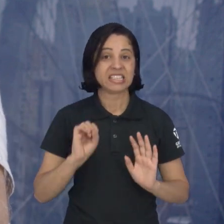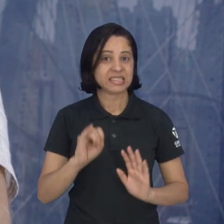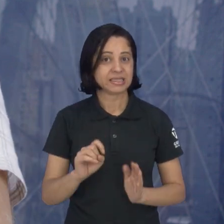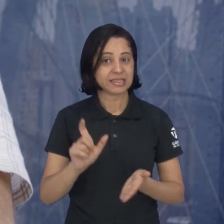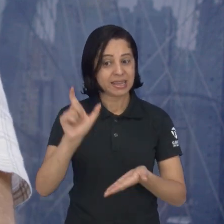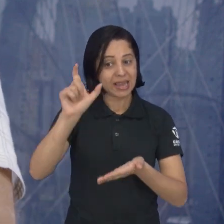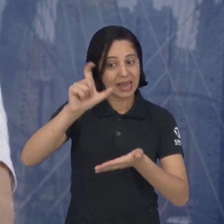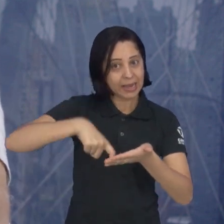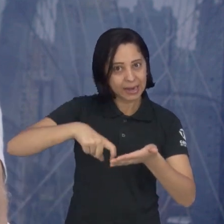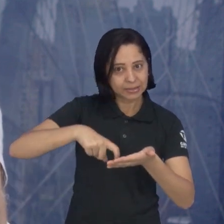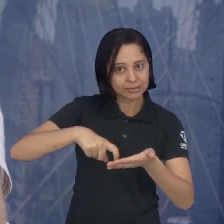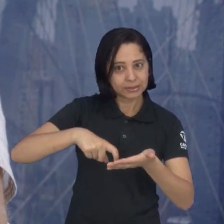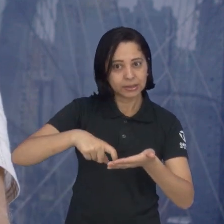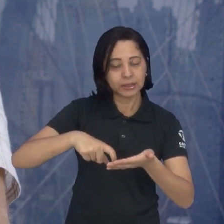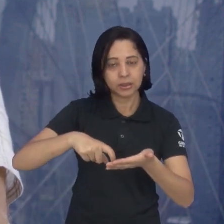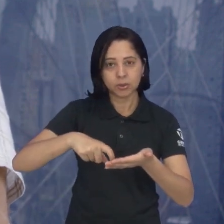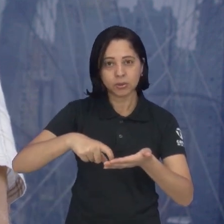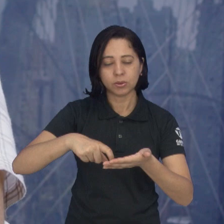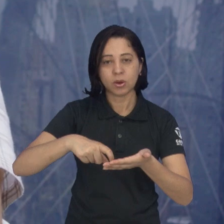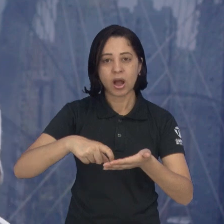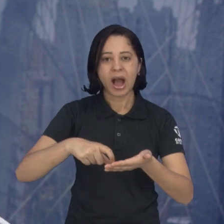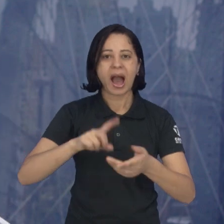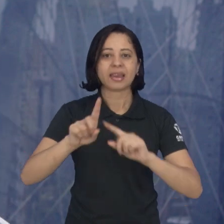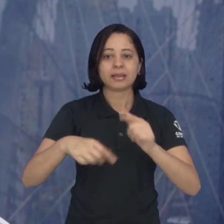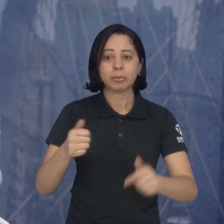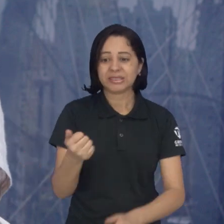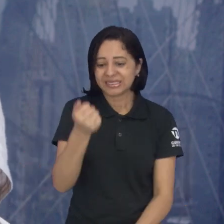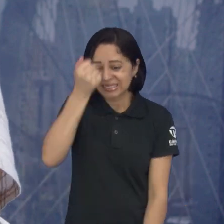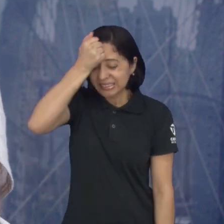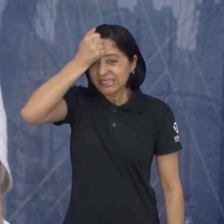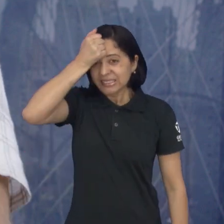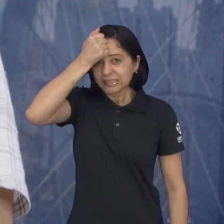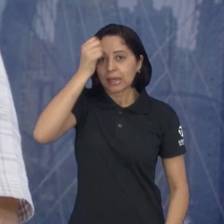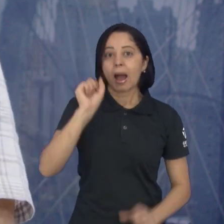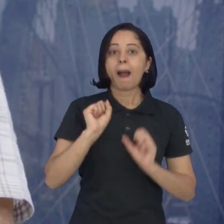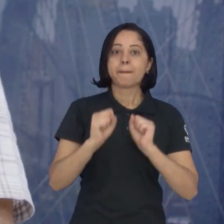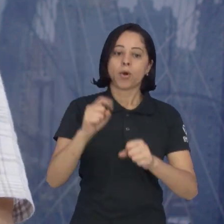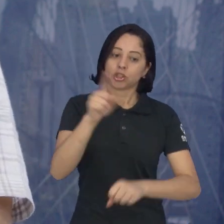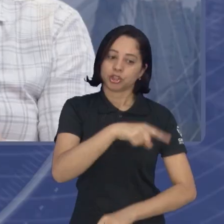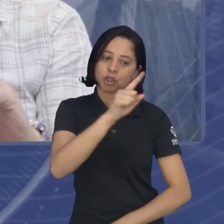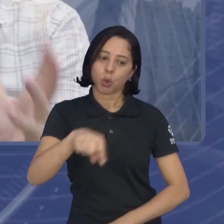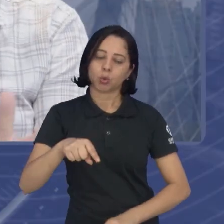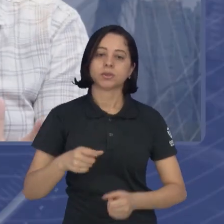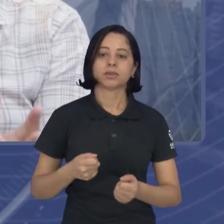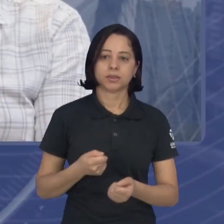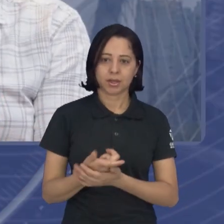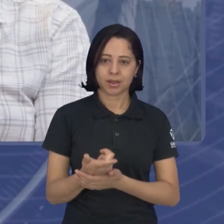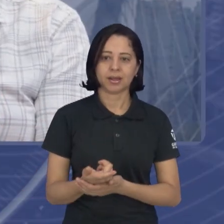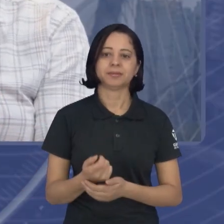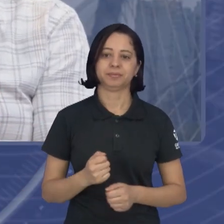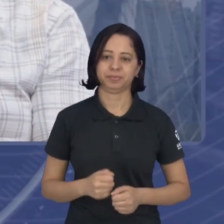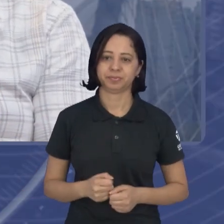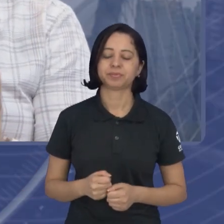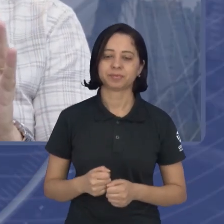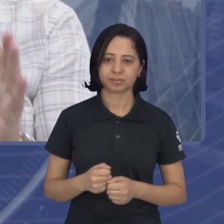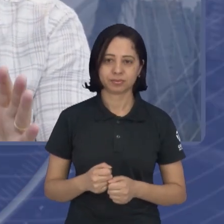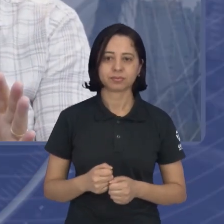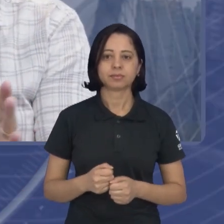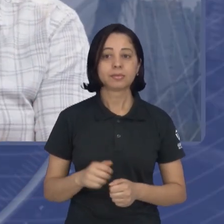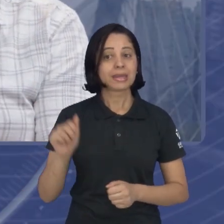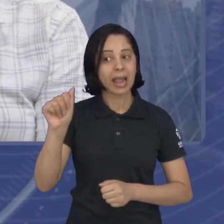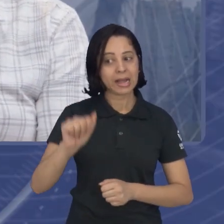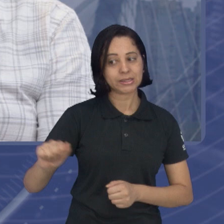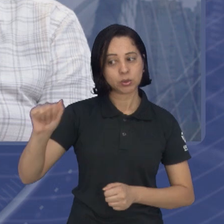você ainda tem uma condição de poder cancelar, mesmo que você tenha errado. Então, são cuidados que a gente faz, a Associação